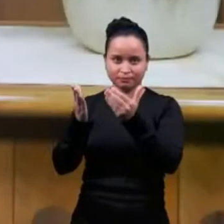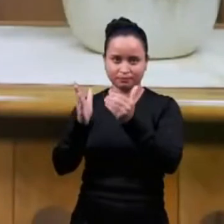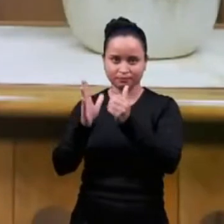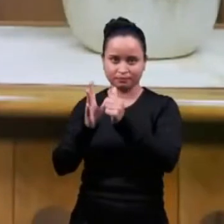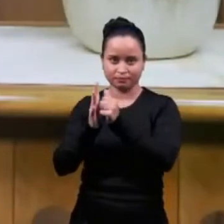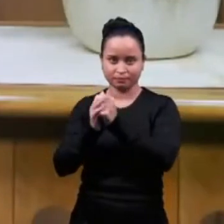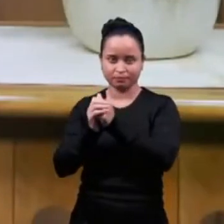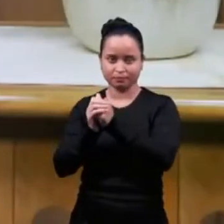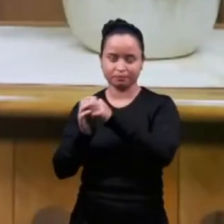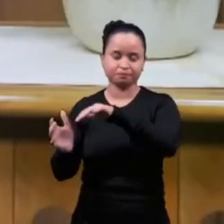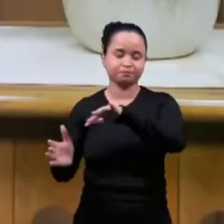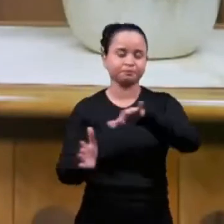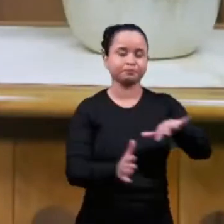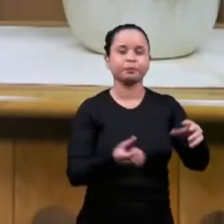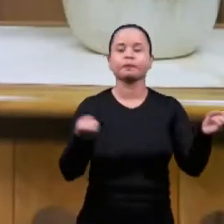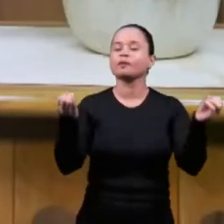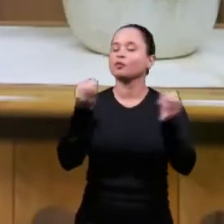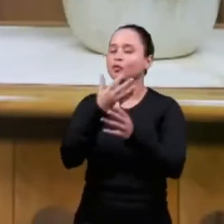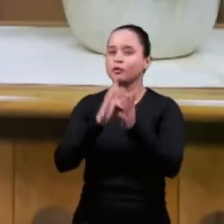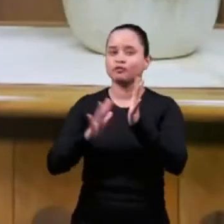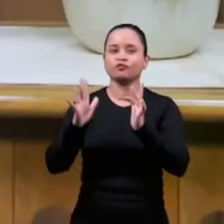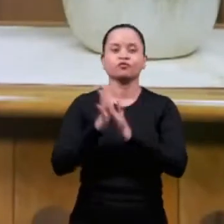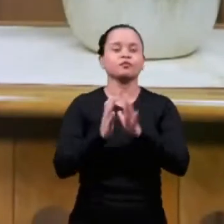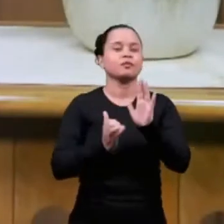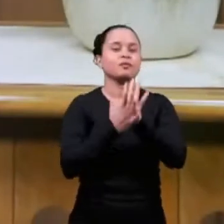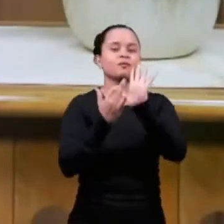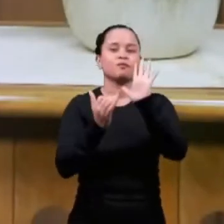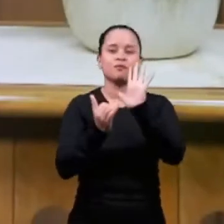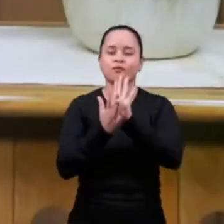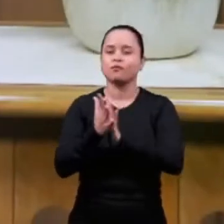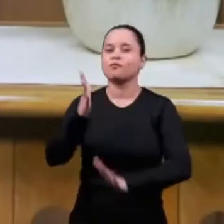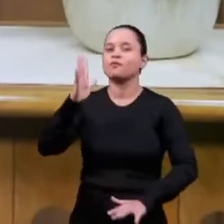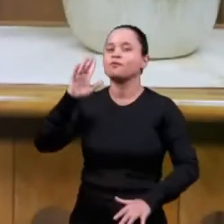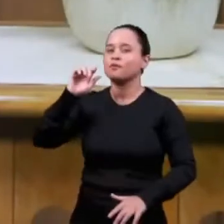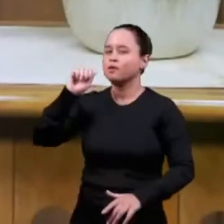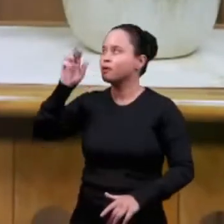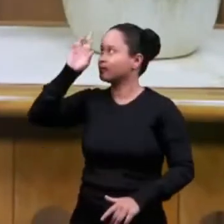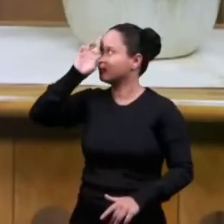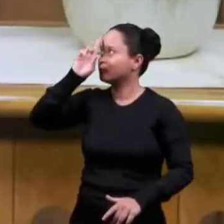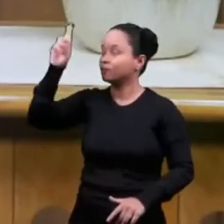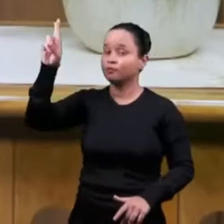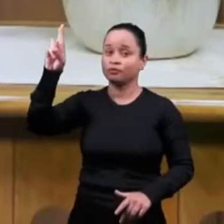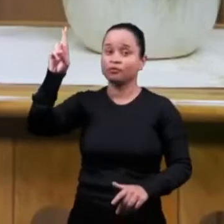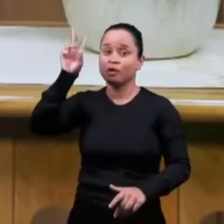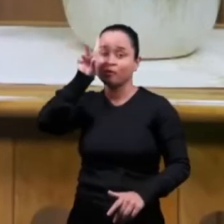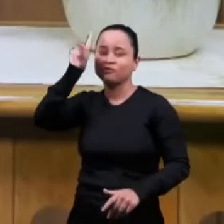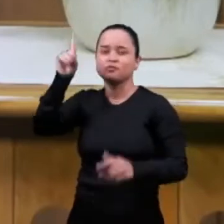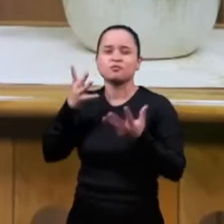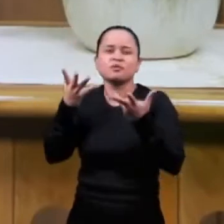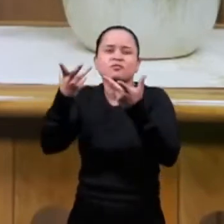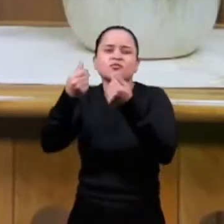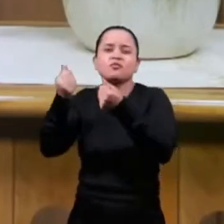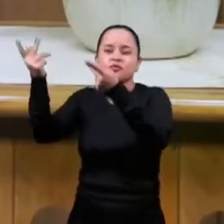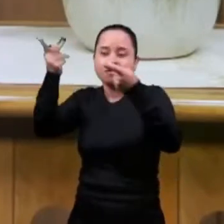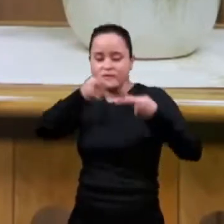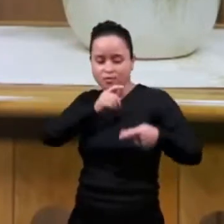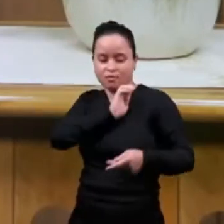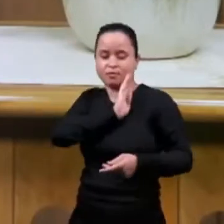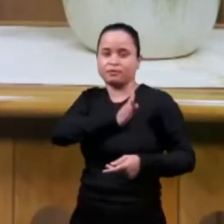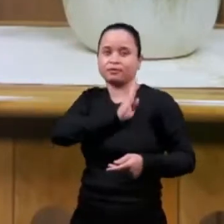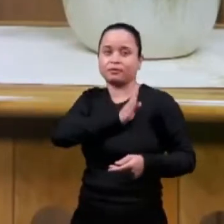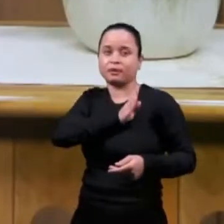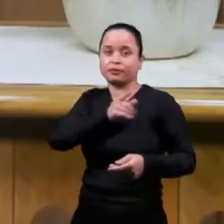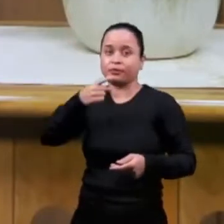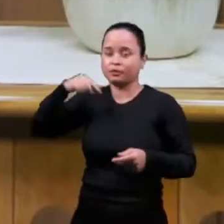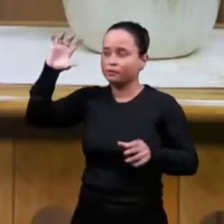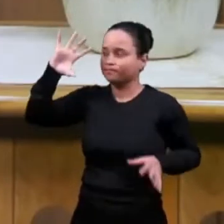Jesus, louvado seja o nome desse Deus maravilhoso que nos abençoa, que nos visita, que nos permite que nós entremos na